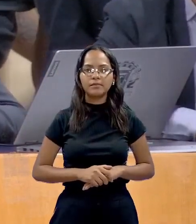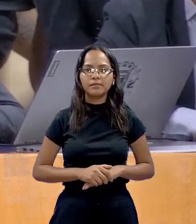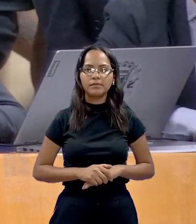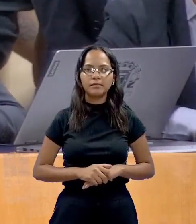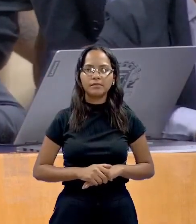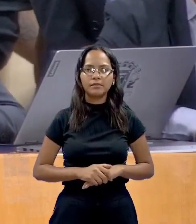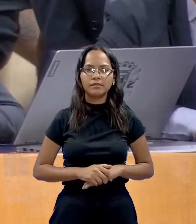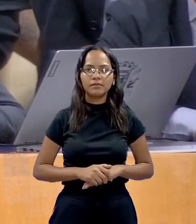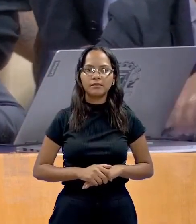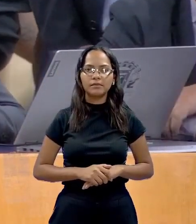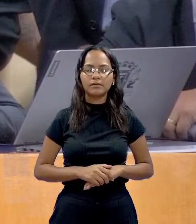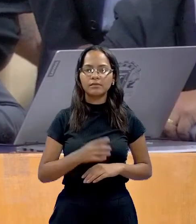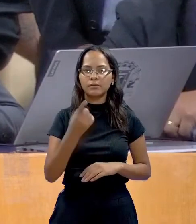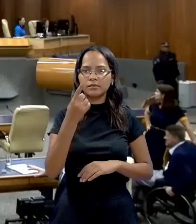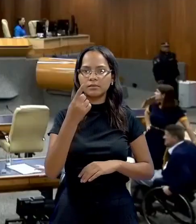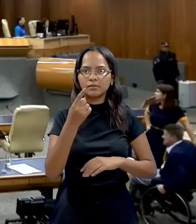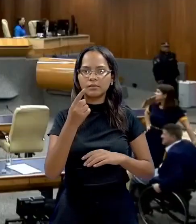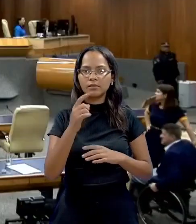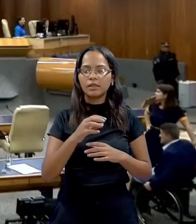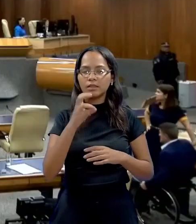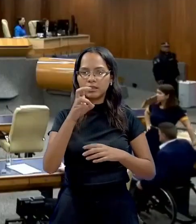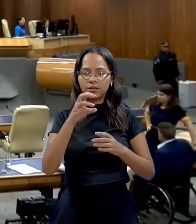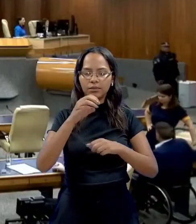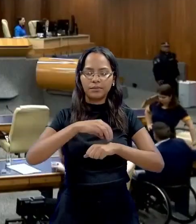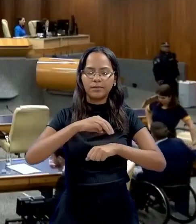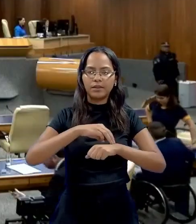Tempo de liderança, vereadora Ava, 5 minutos.